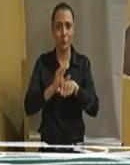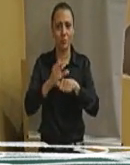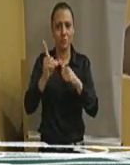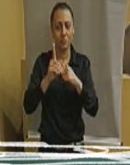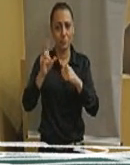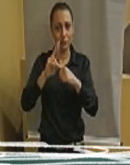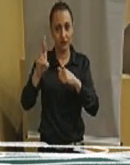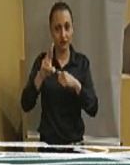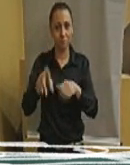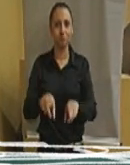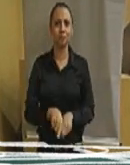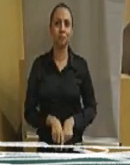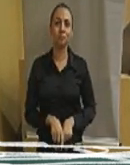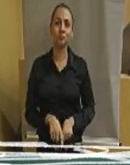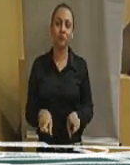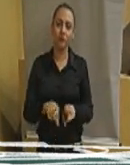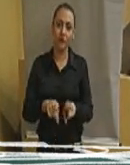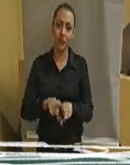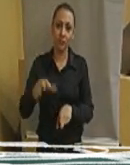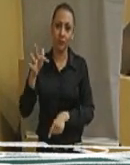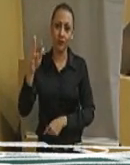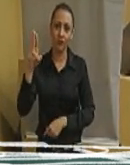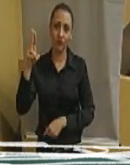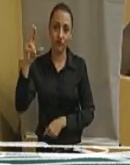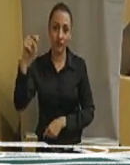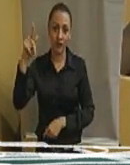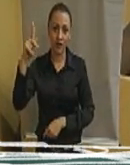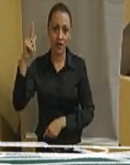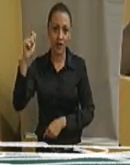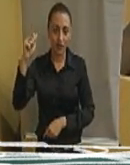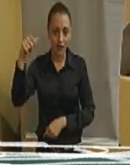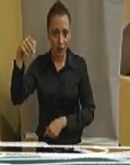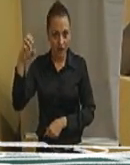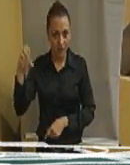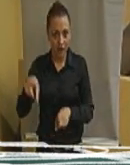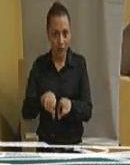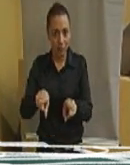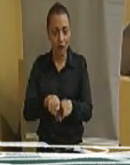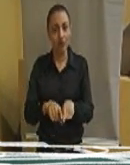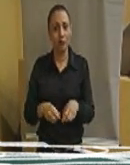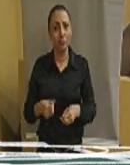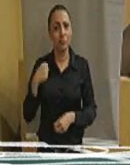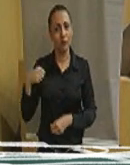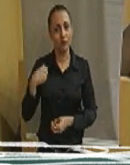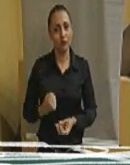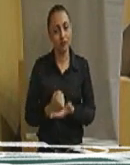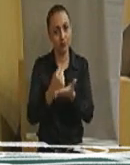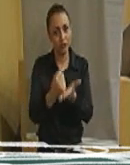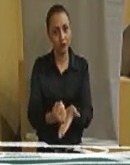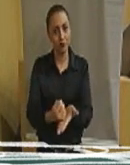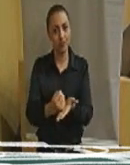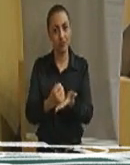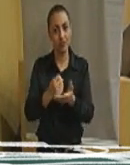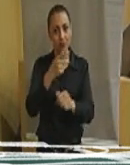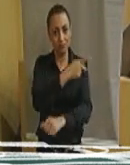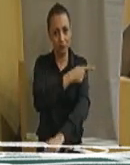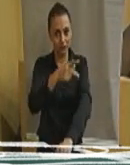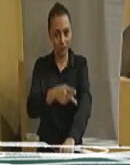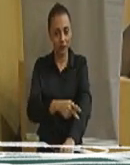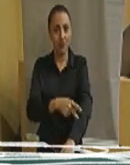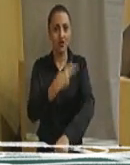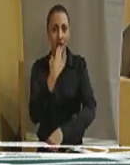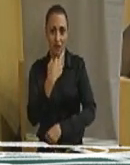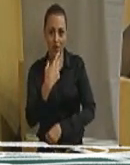recurso exclusivo do PNAES, está ampliando o restaurante universitário, oferecendo bolsas de apoio pedagógico à língua